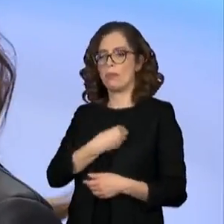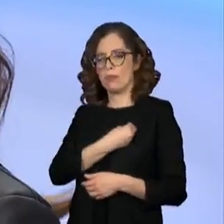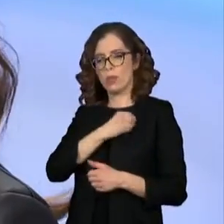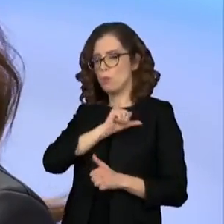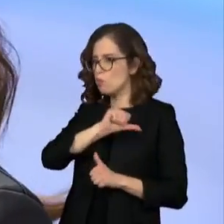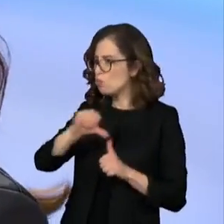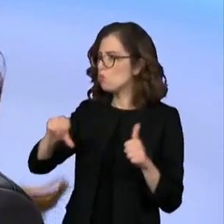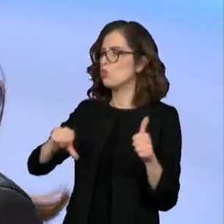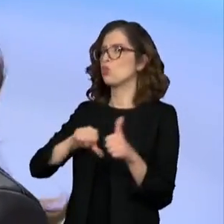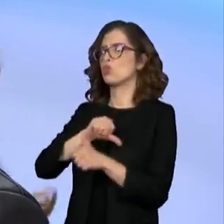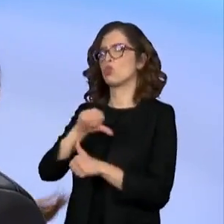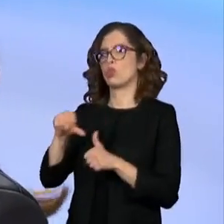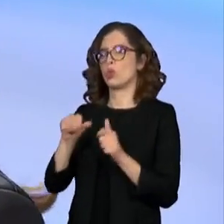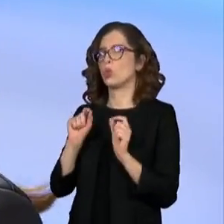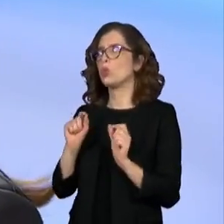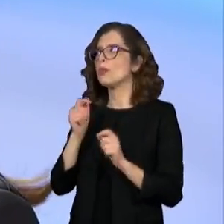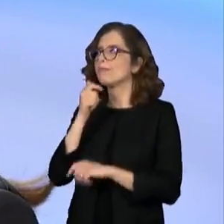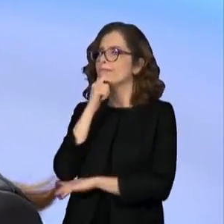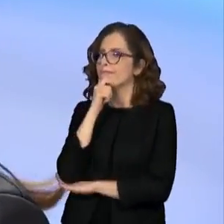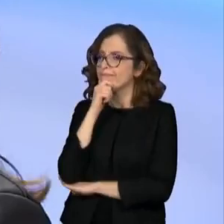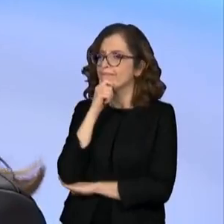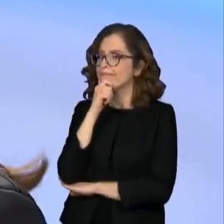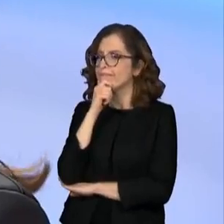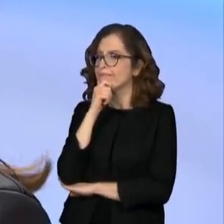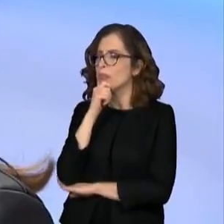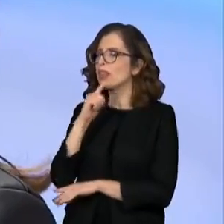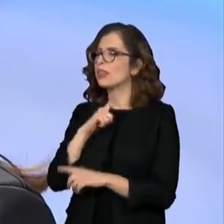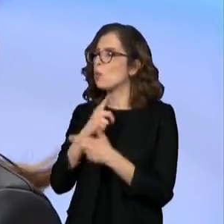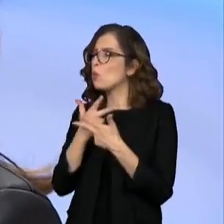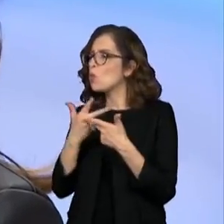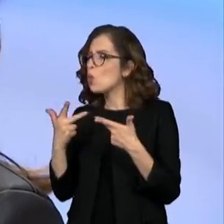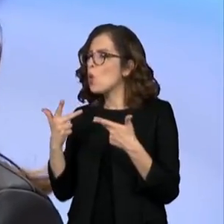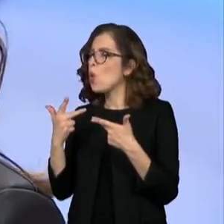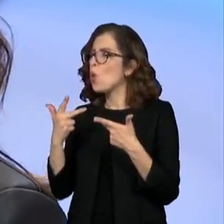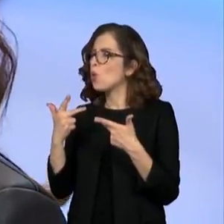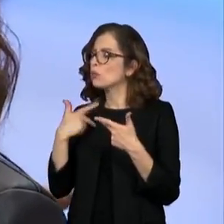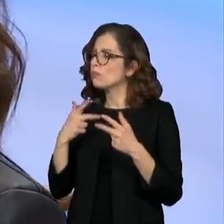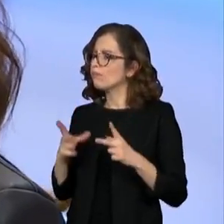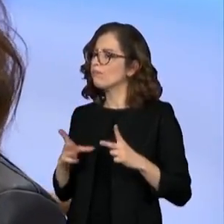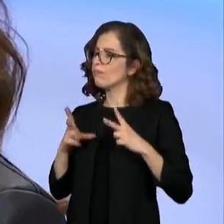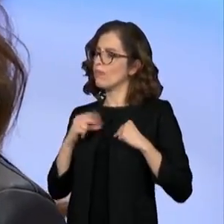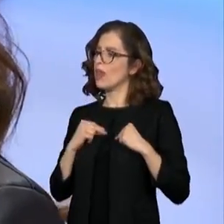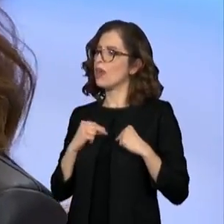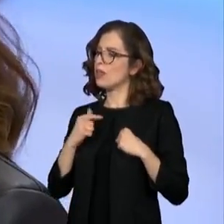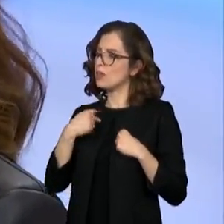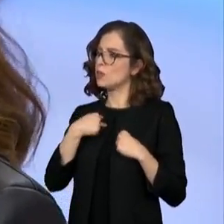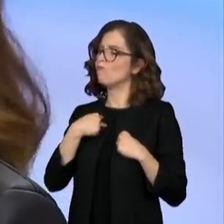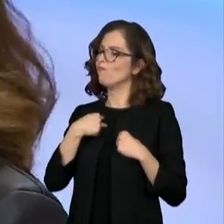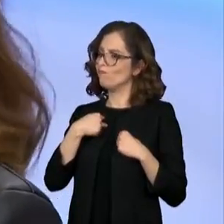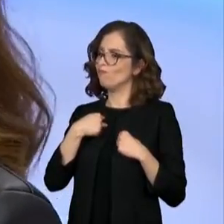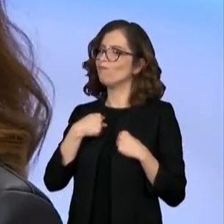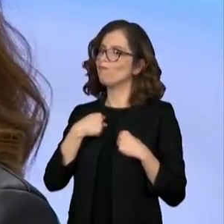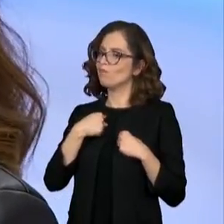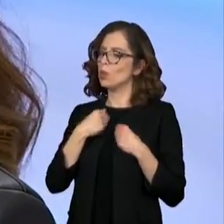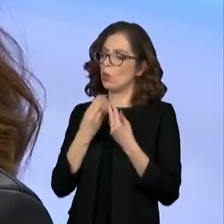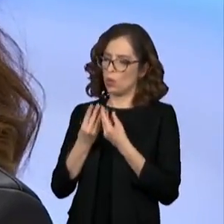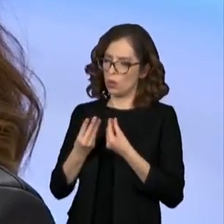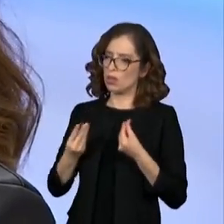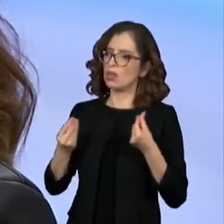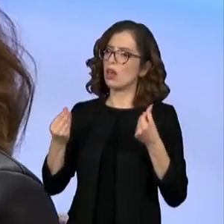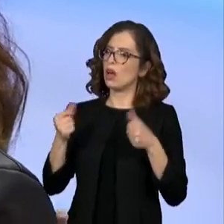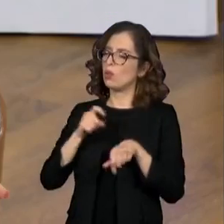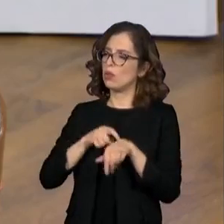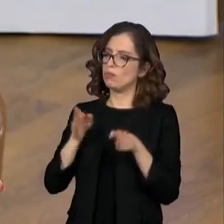começo a pensar que tem coisas que eu merecia oferecer para mim mesma um pouco mais de qualidade de tempo,